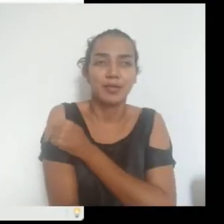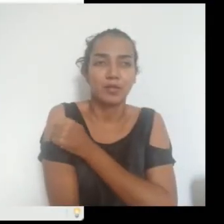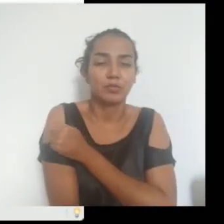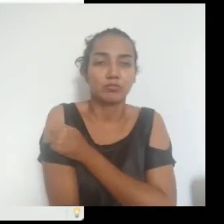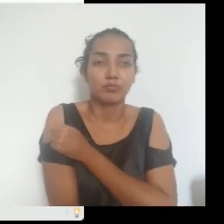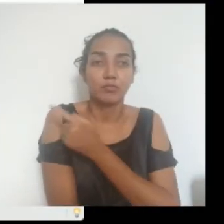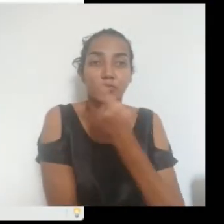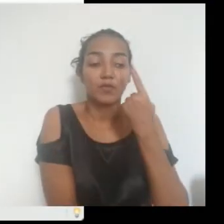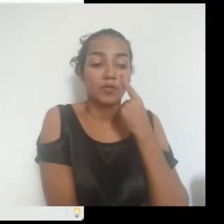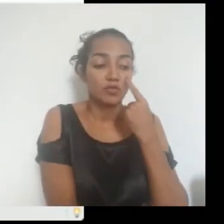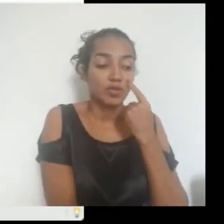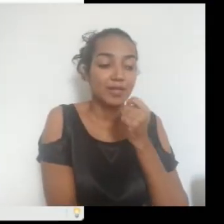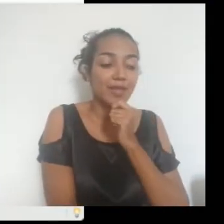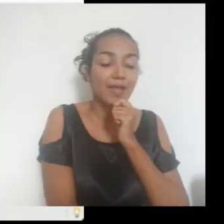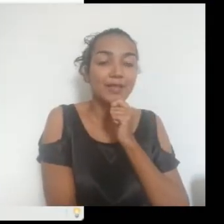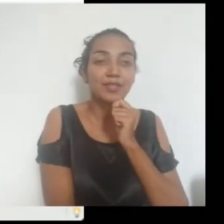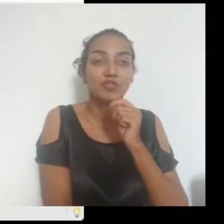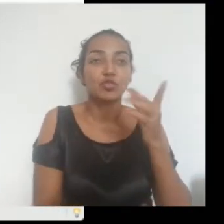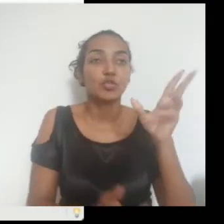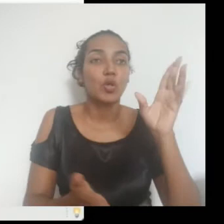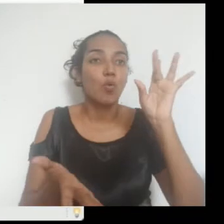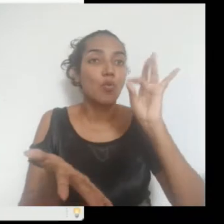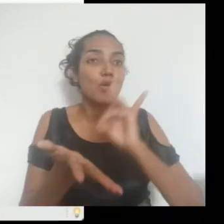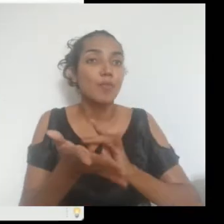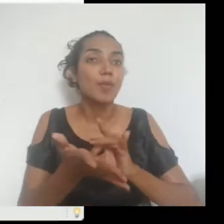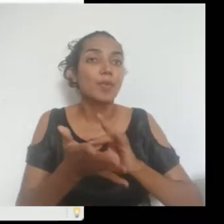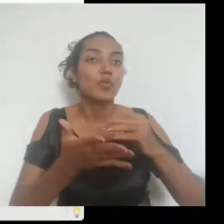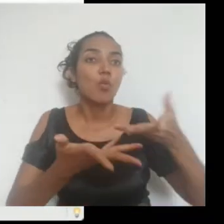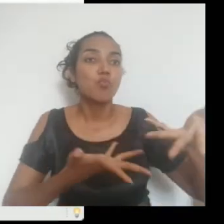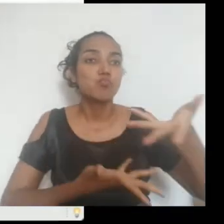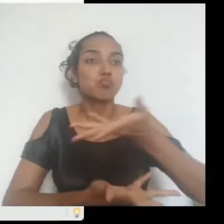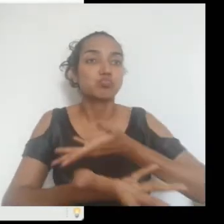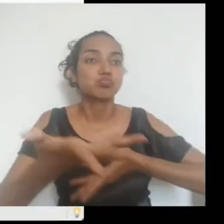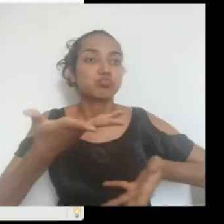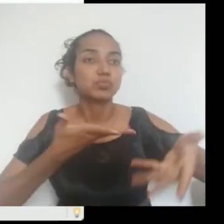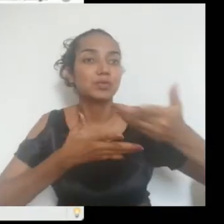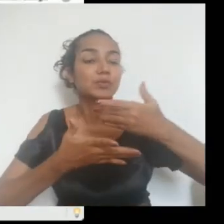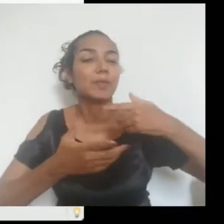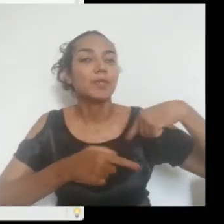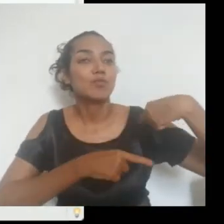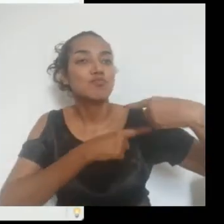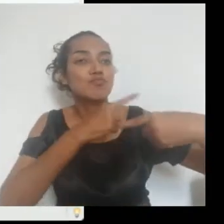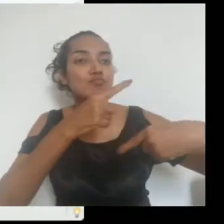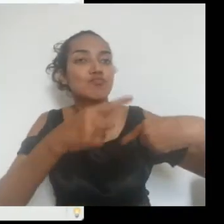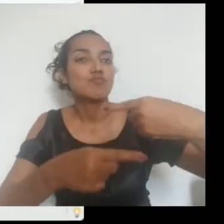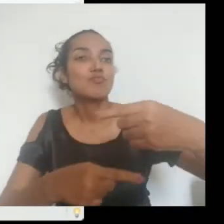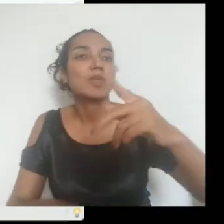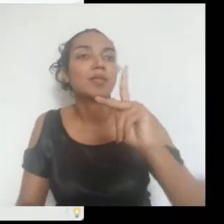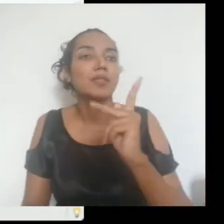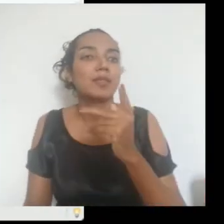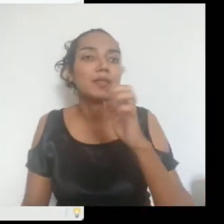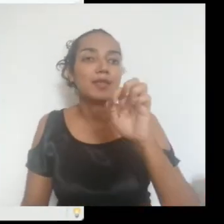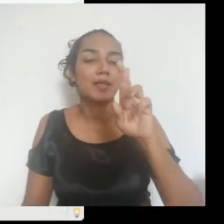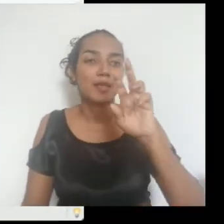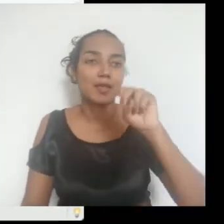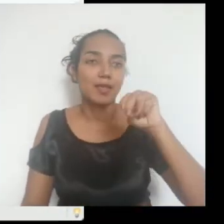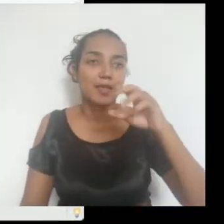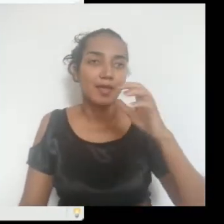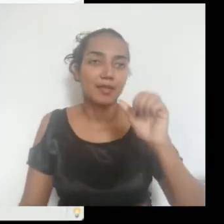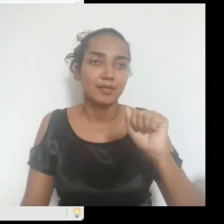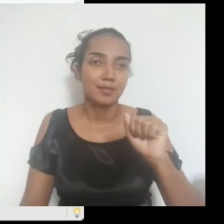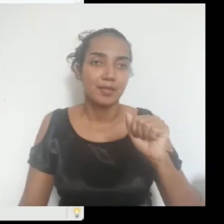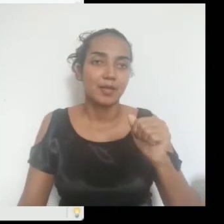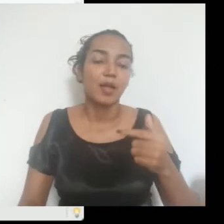implementou o relacionamento de herança. Eu ainda não implementei este relacionamento aqui, indicando que um professor e um